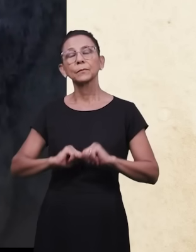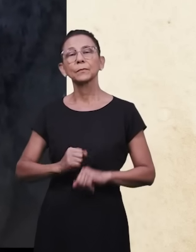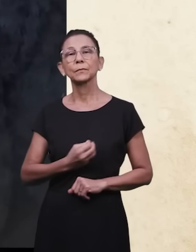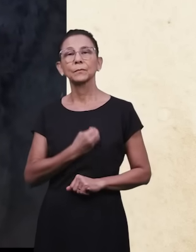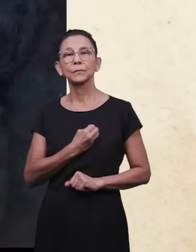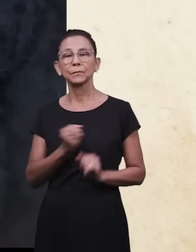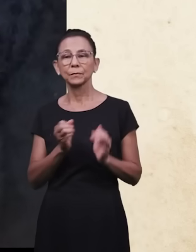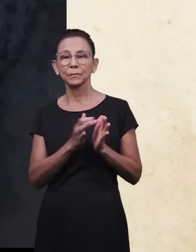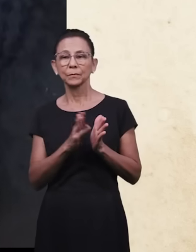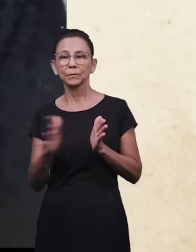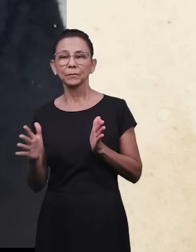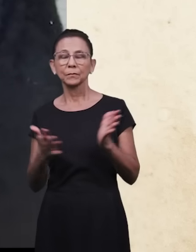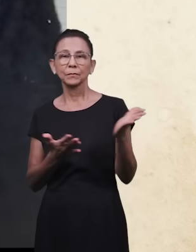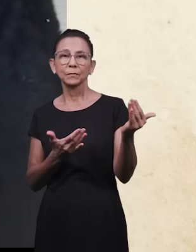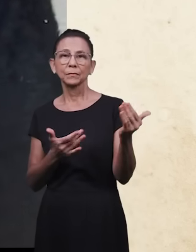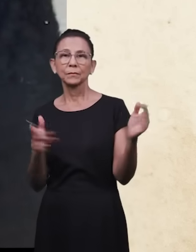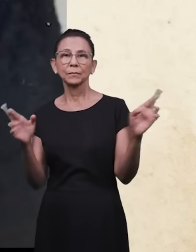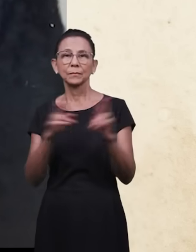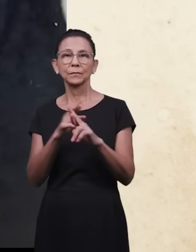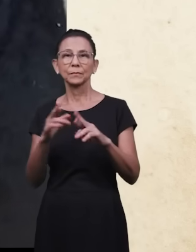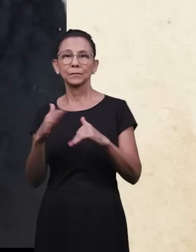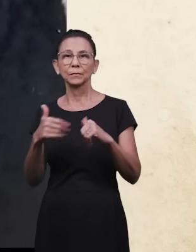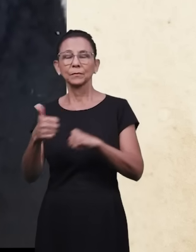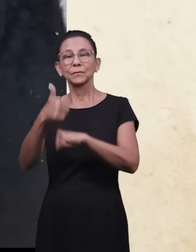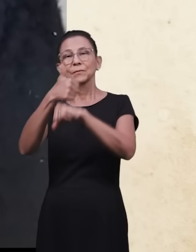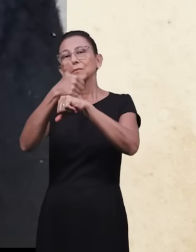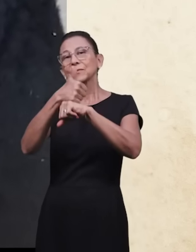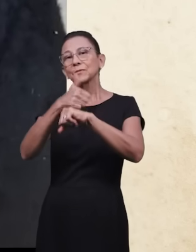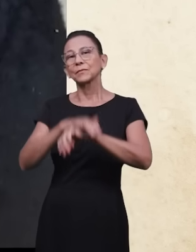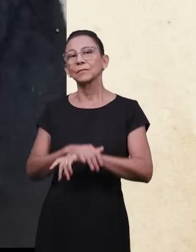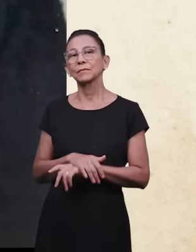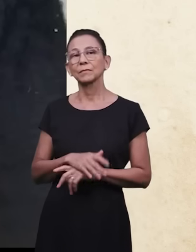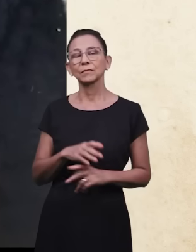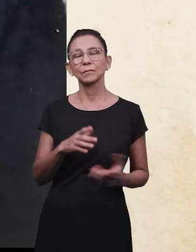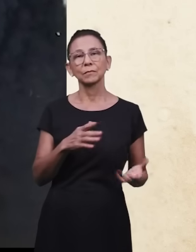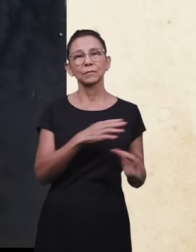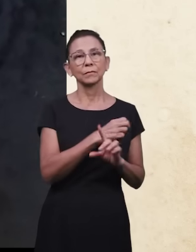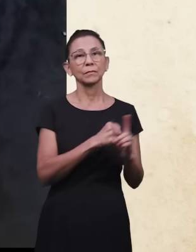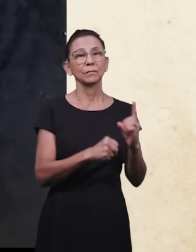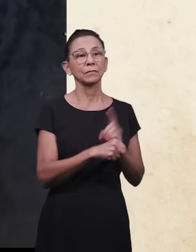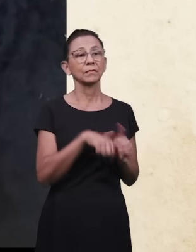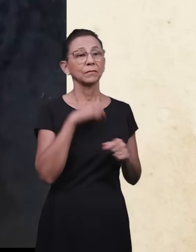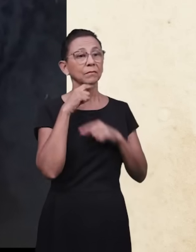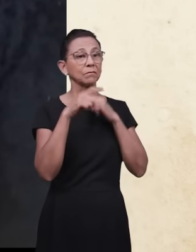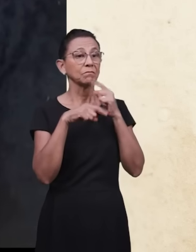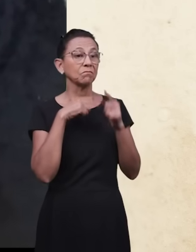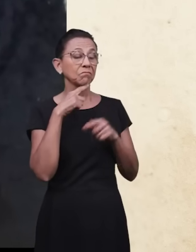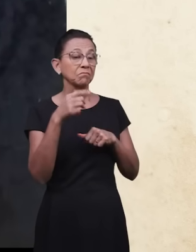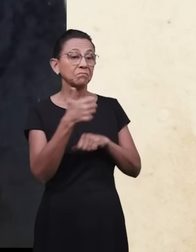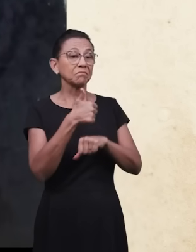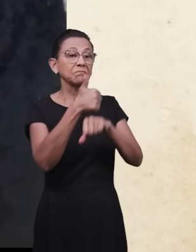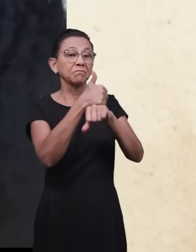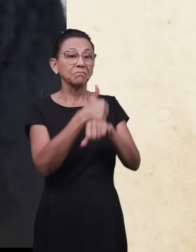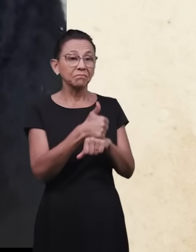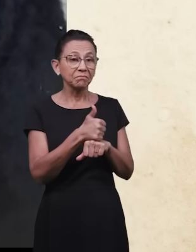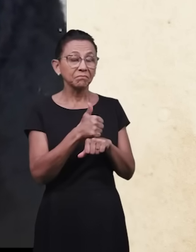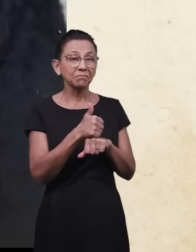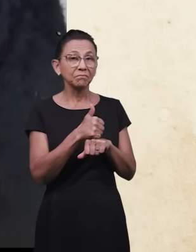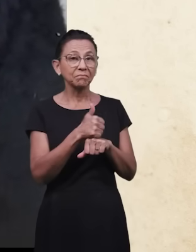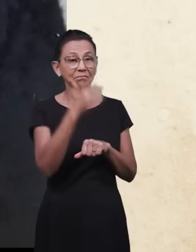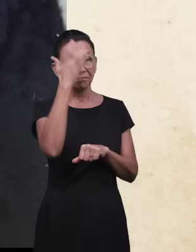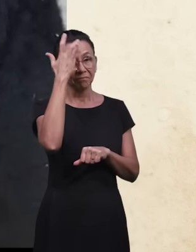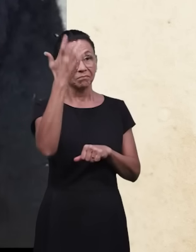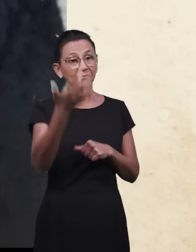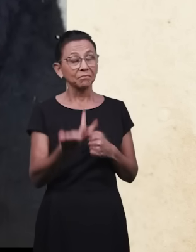vida do jovem com relação à vida profissional. Hoje nós vivemos um mundo de incertezas, né? Não sabemos como vai ficar essa questão,